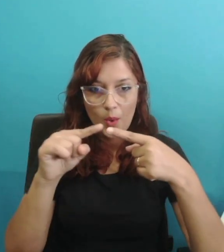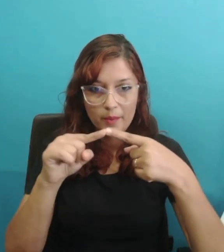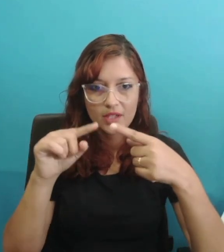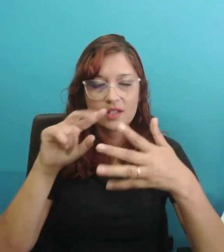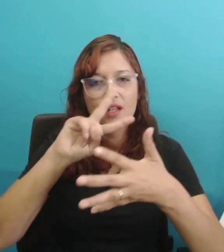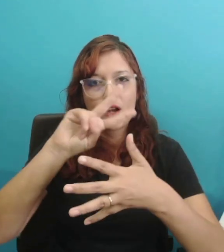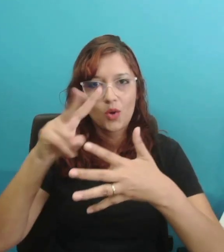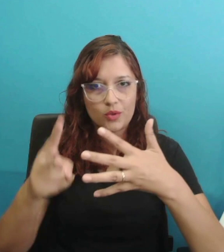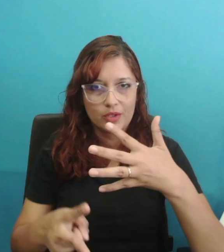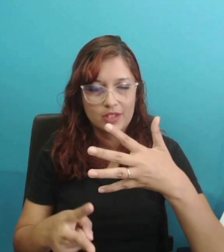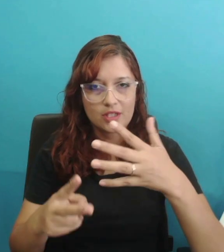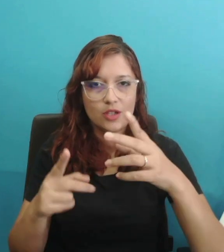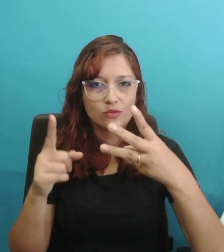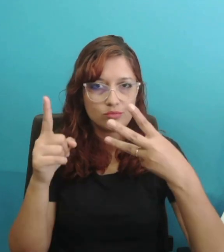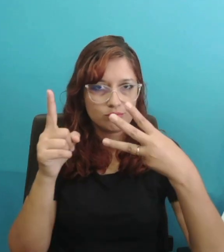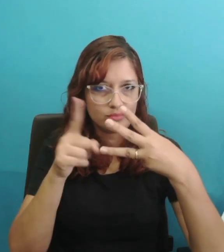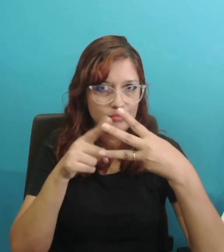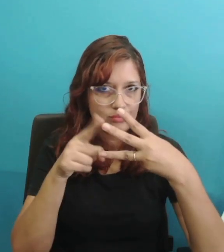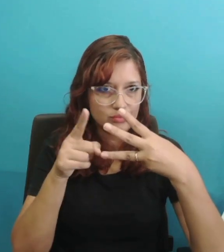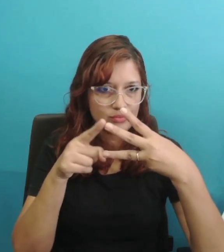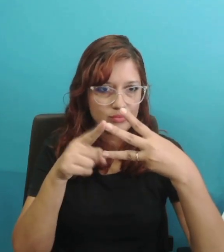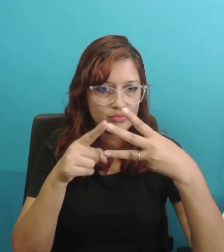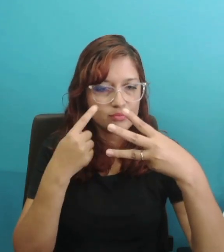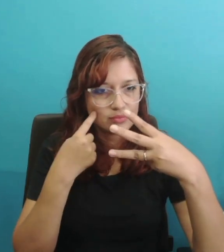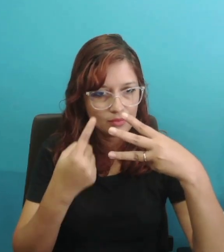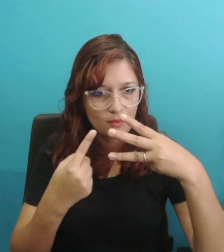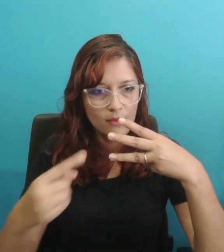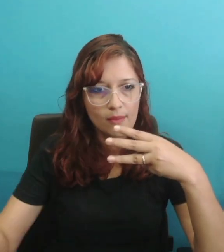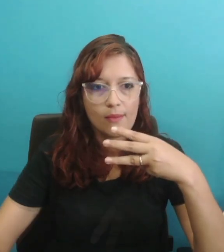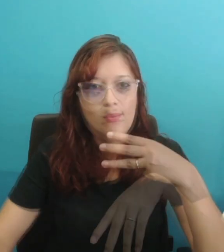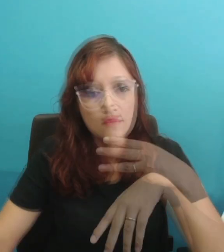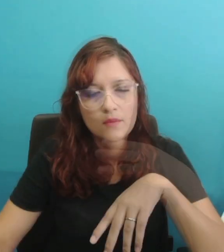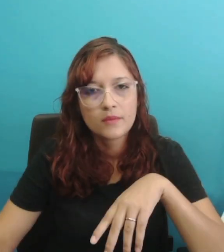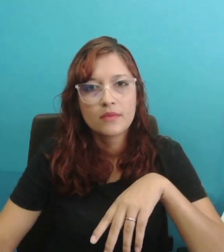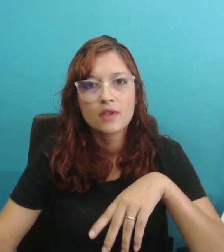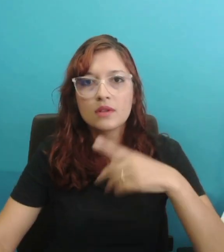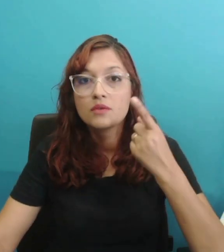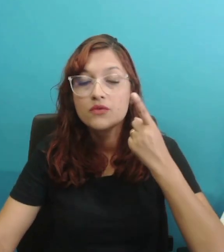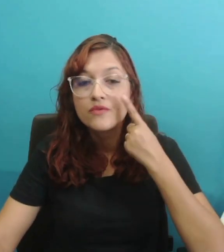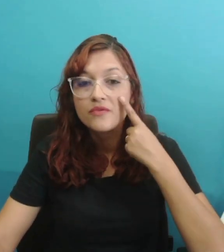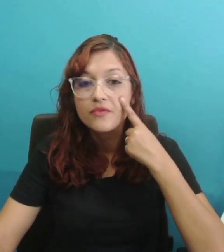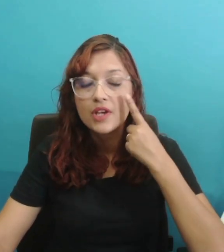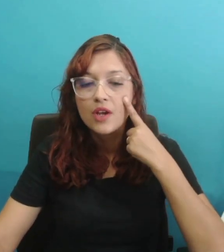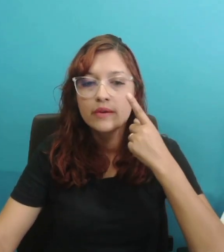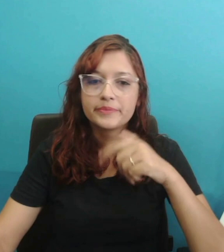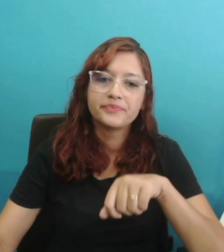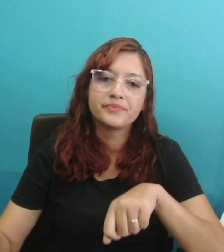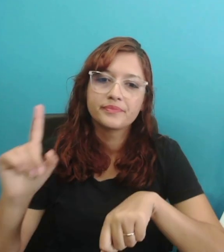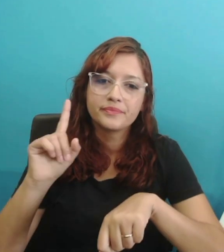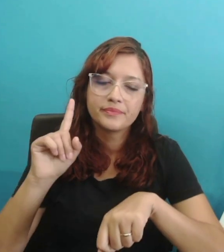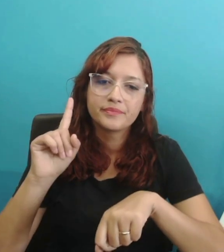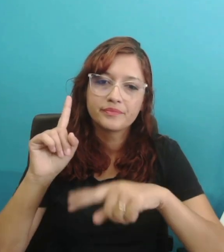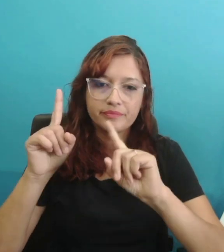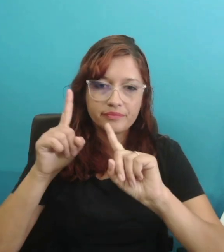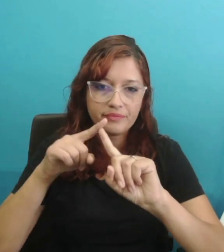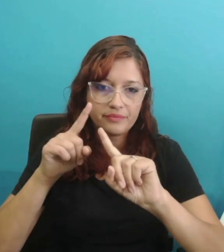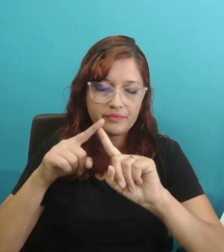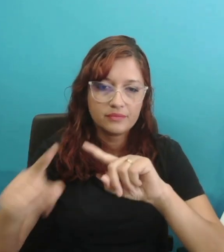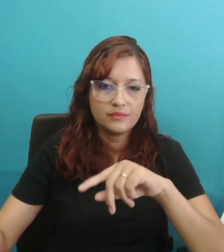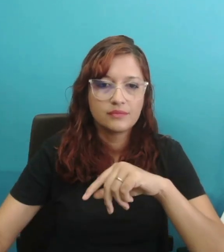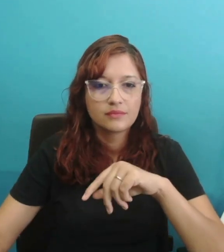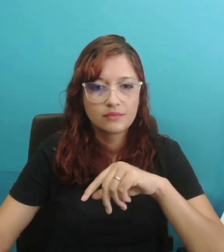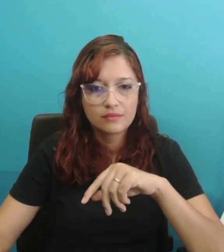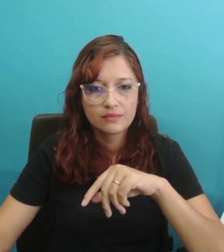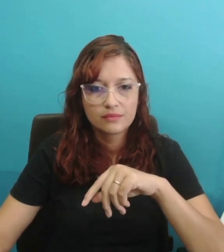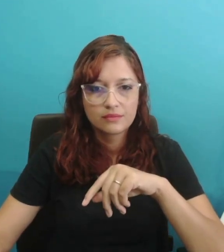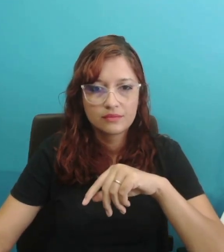Lembra que eu expliquei que combina que pertence à segunda conjugação? Veja só.